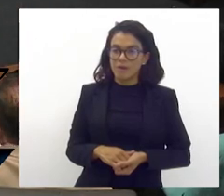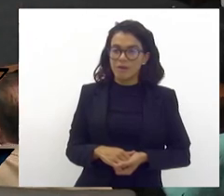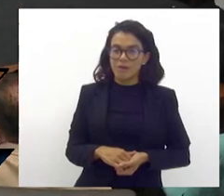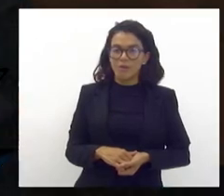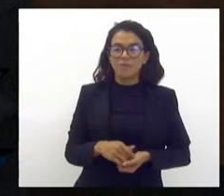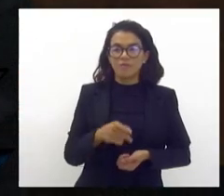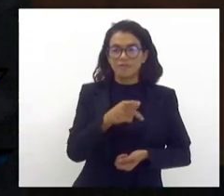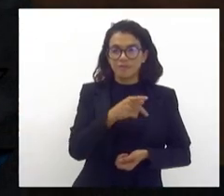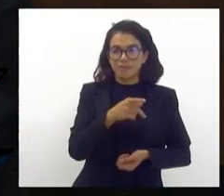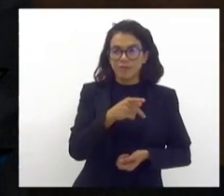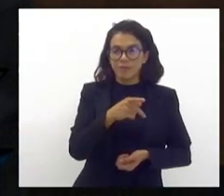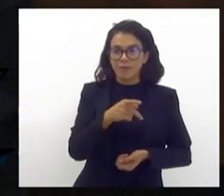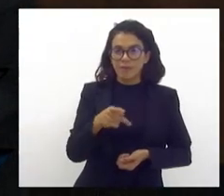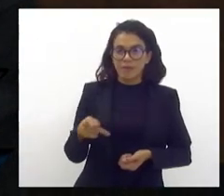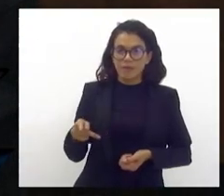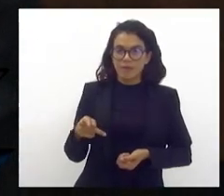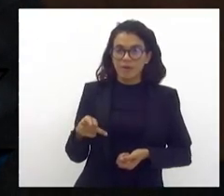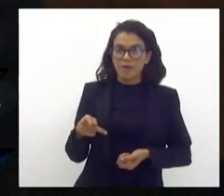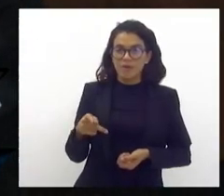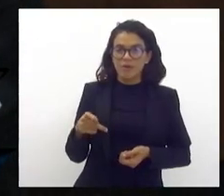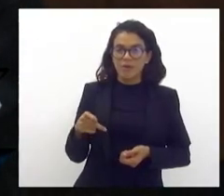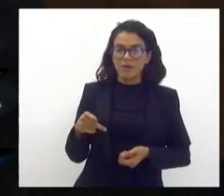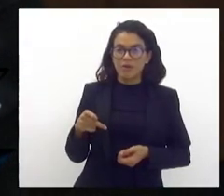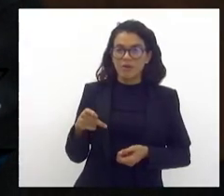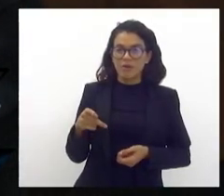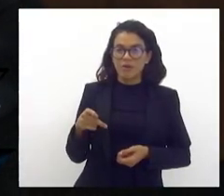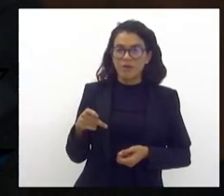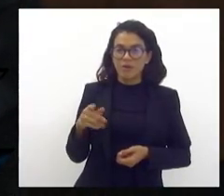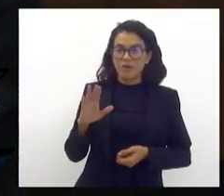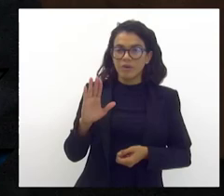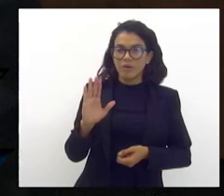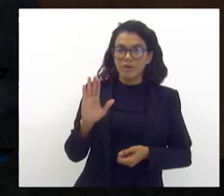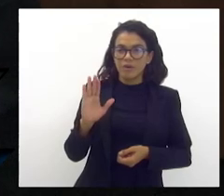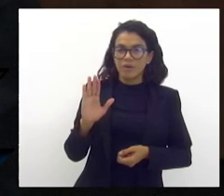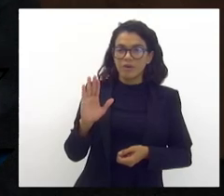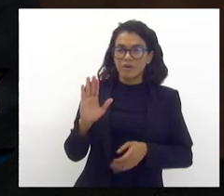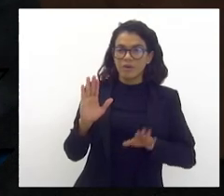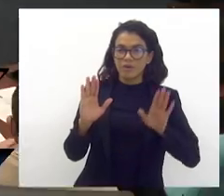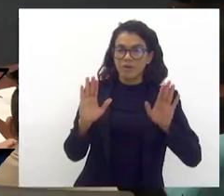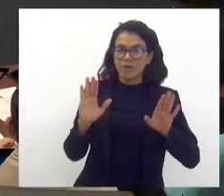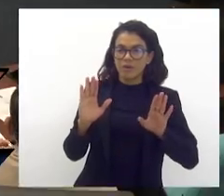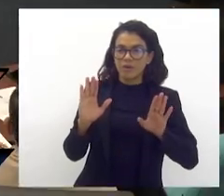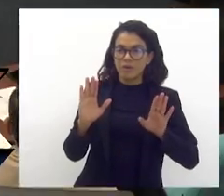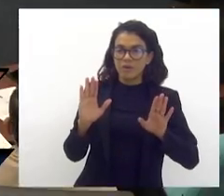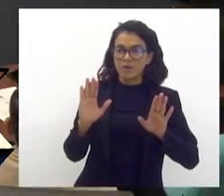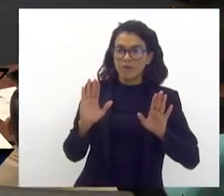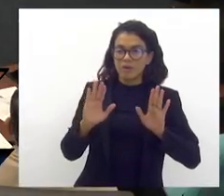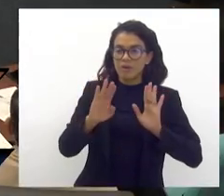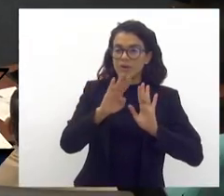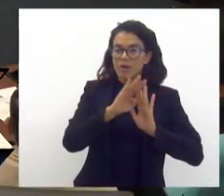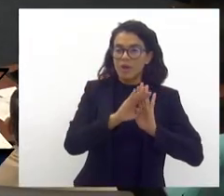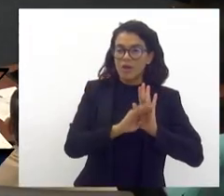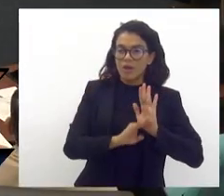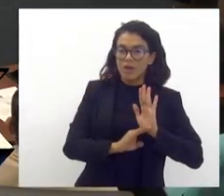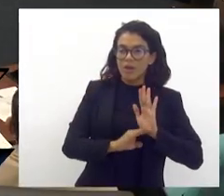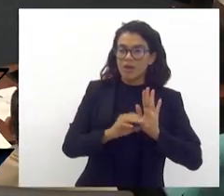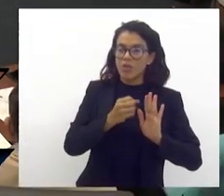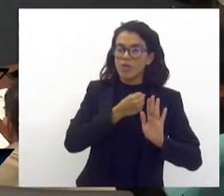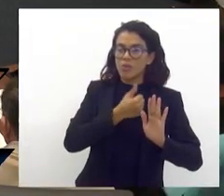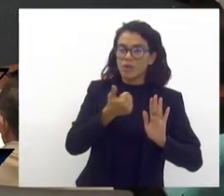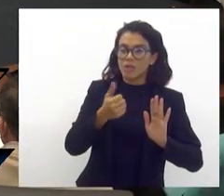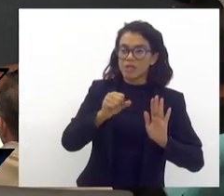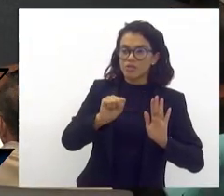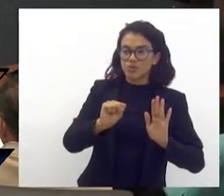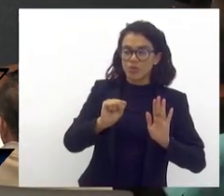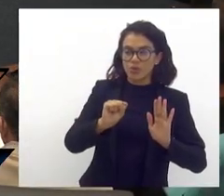Deputado Luiz Paulo. Deputado Luiz Paulo. Favorável. Não, era para fazer uma questão de ordem, presidente. Para incluir a prejudicabilidade da emenda 18 também, que acho que não